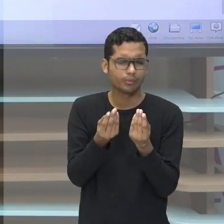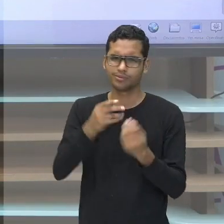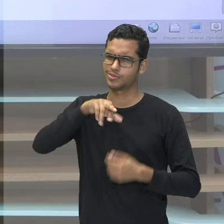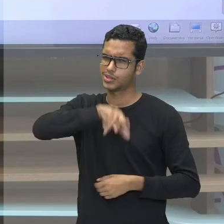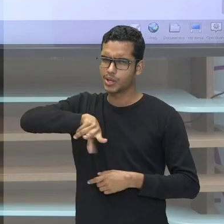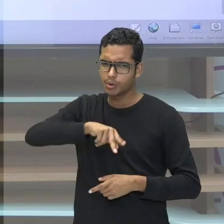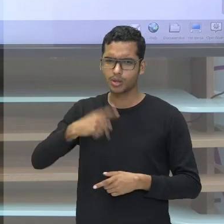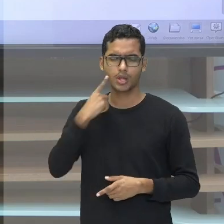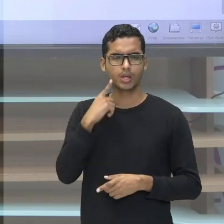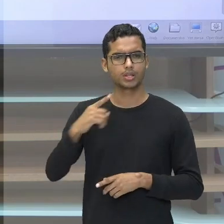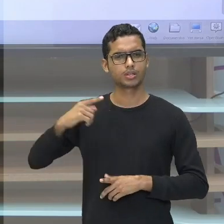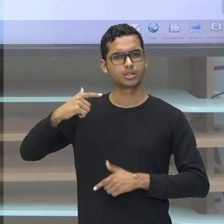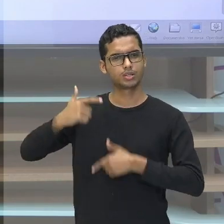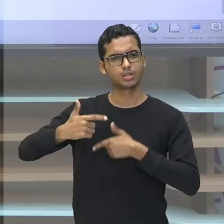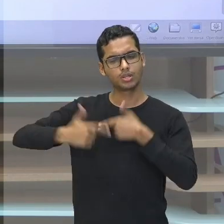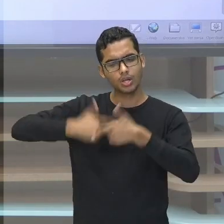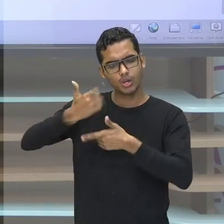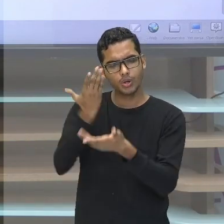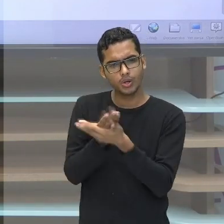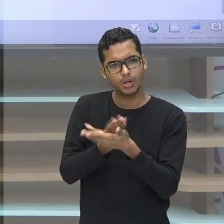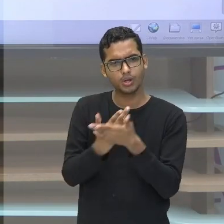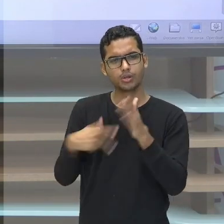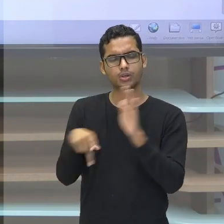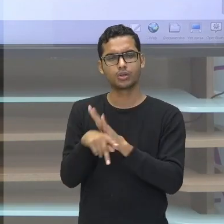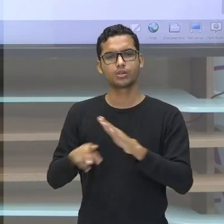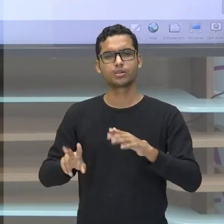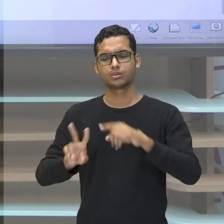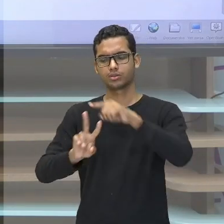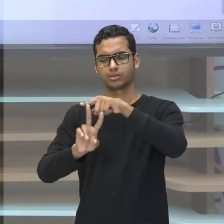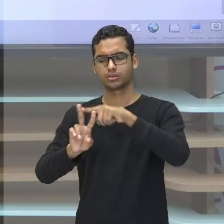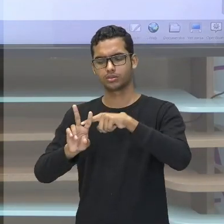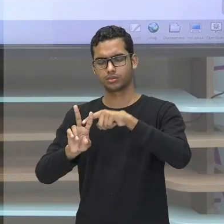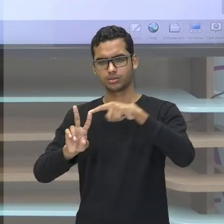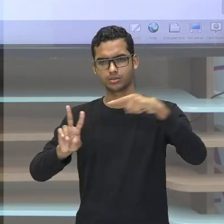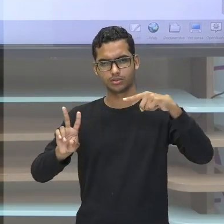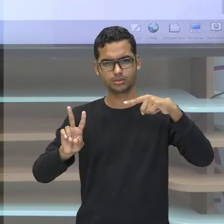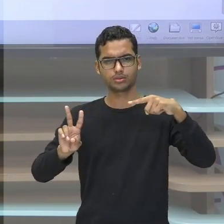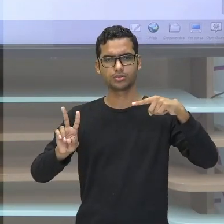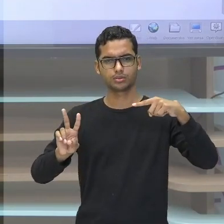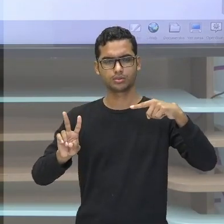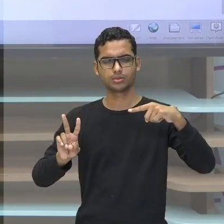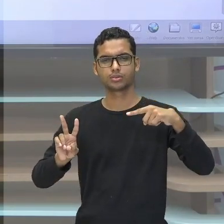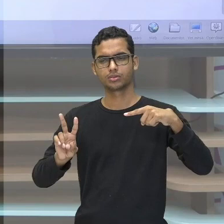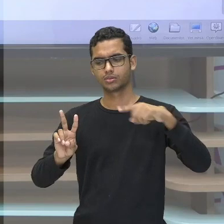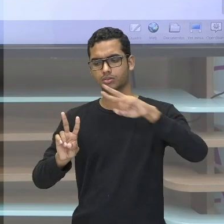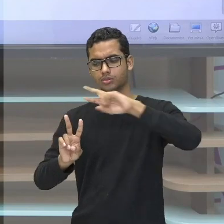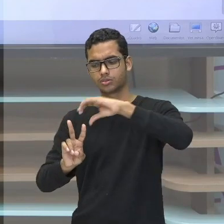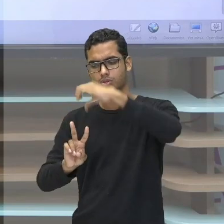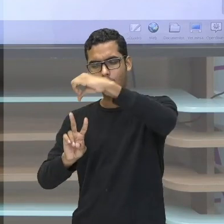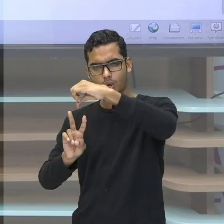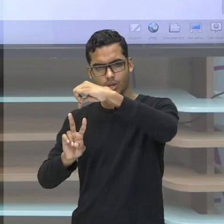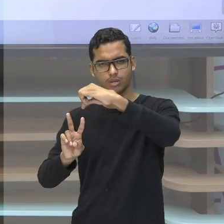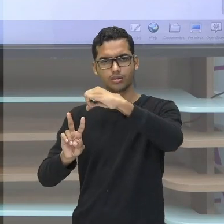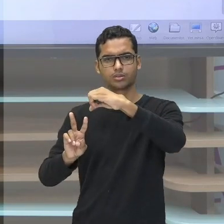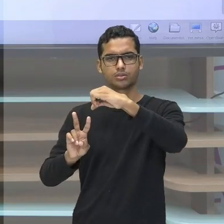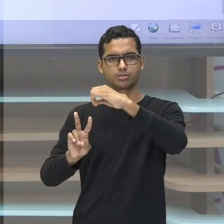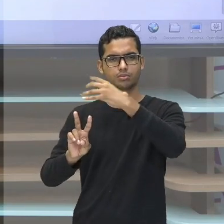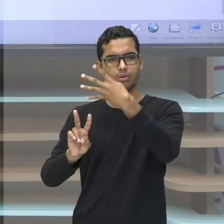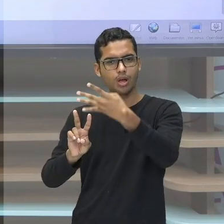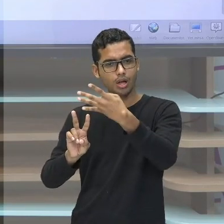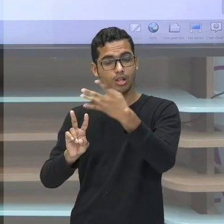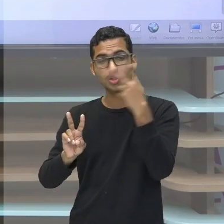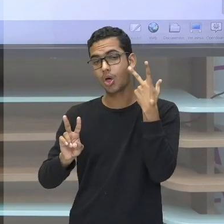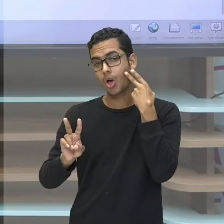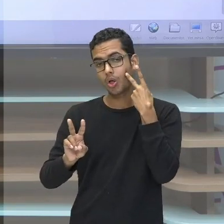de raiz aqui. Raiz quarta, raiz nona, raiz quinta. O mais comum é a gente trabalhar com raiz